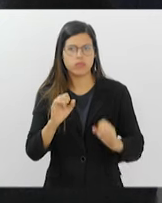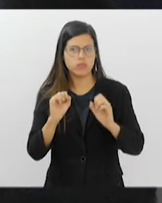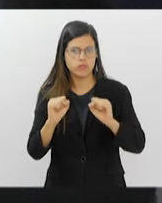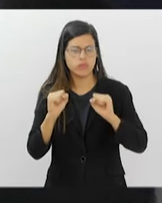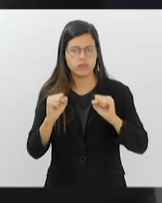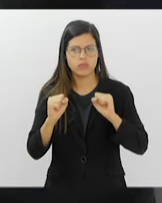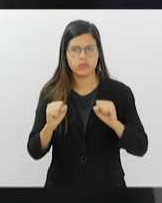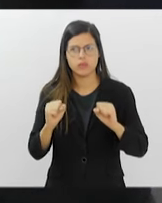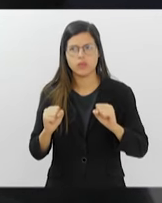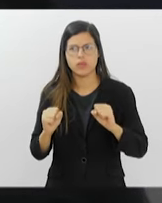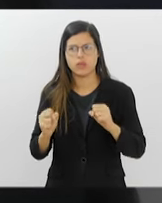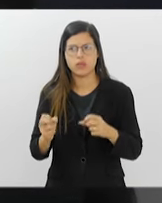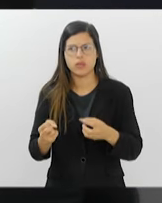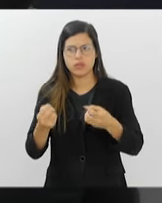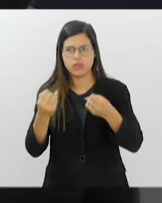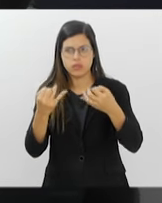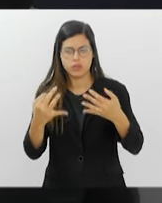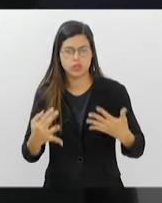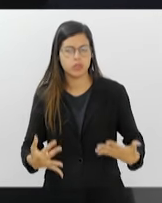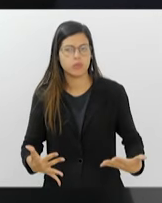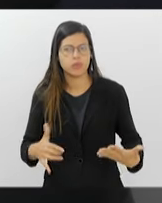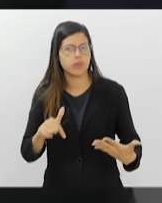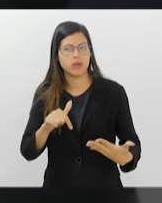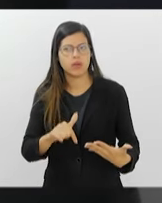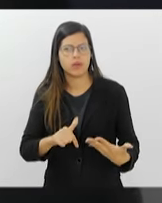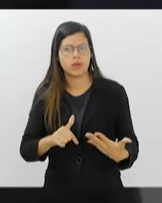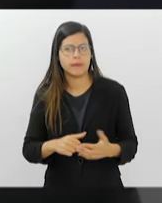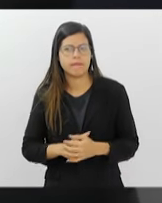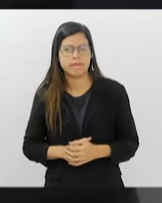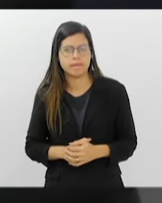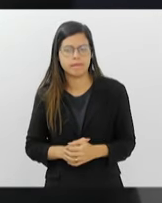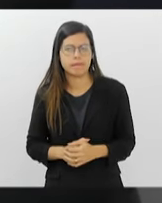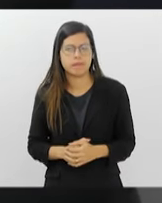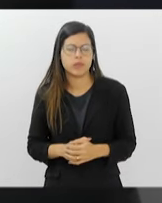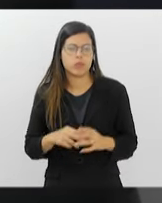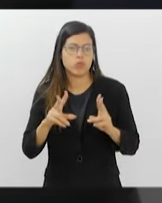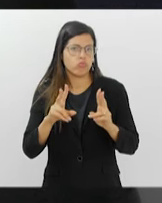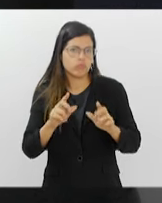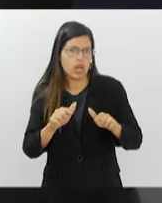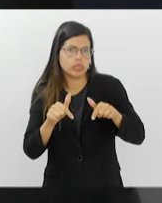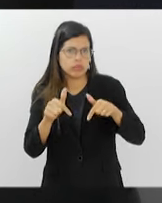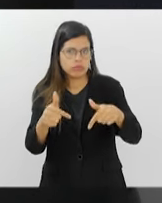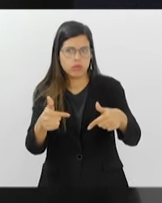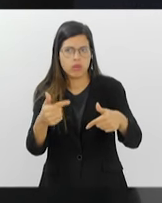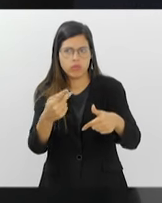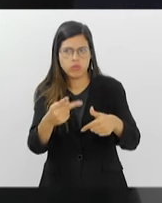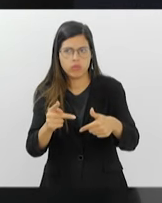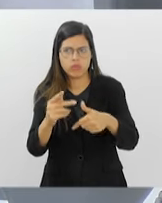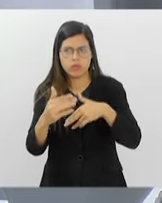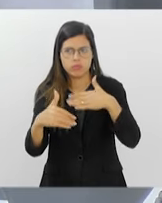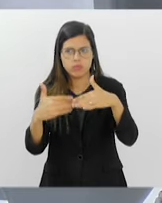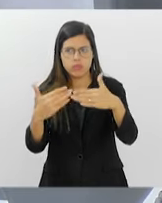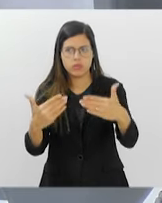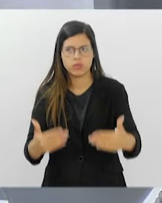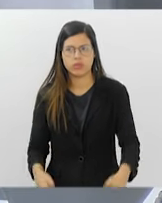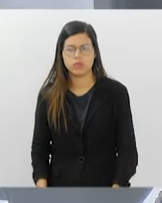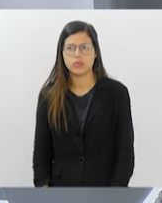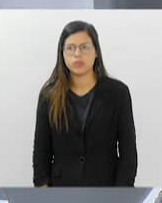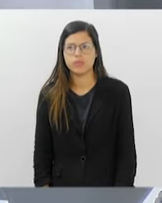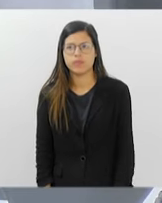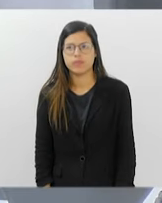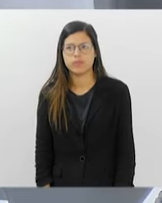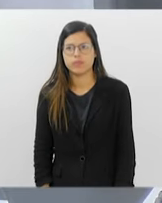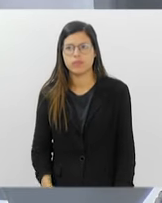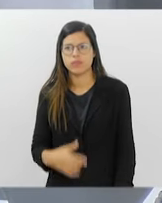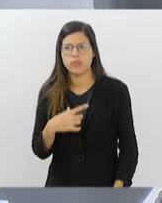eh explicar e dar os devidos esclarecimentos sobre a sua atuação nesse processo e eu tenho algumas